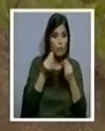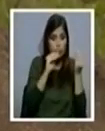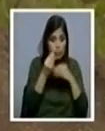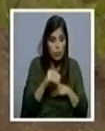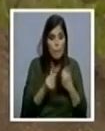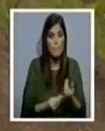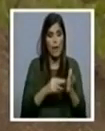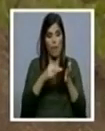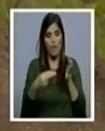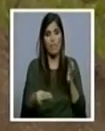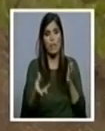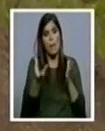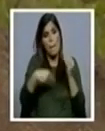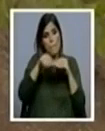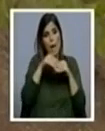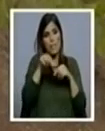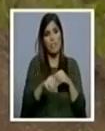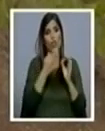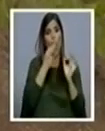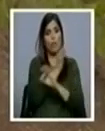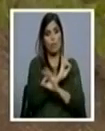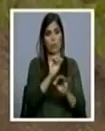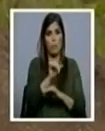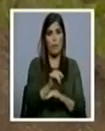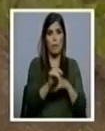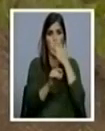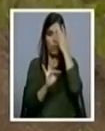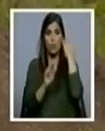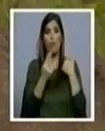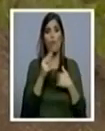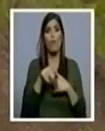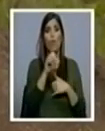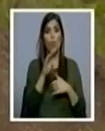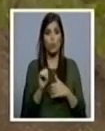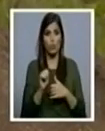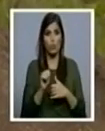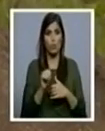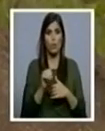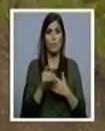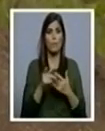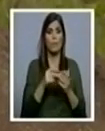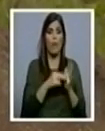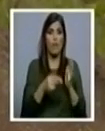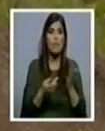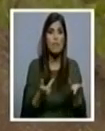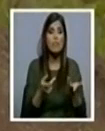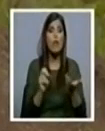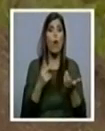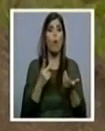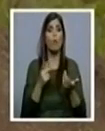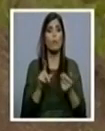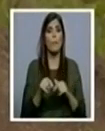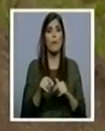faz bem a alface, não esquecer de juntar este que é ótimo para os fungos mutualistas, por exemplo, da alface,